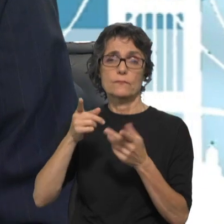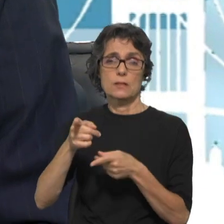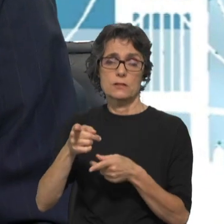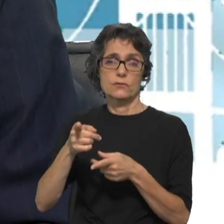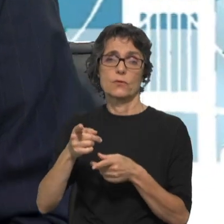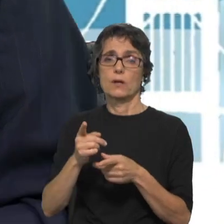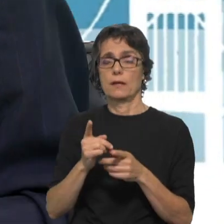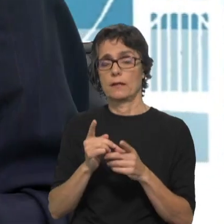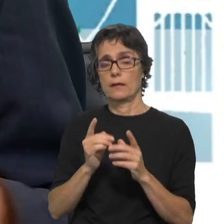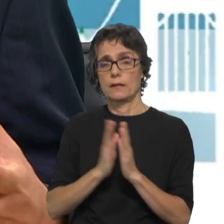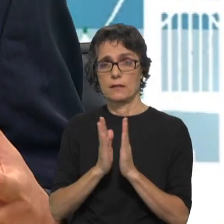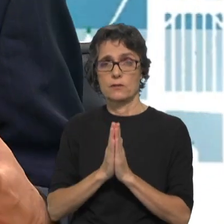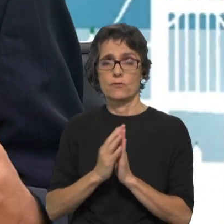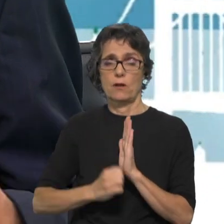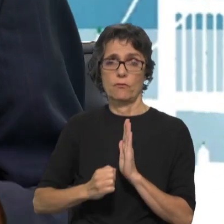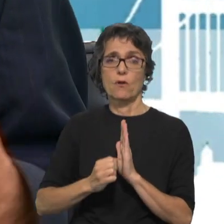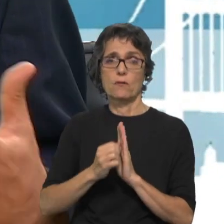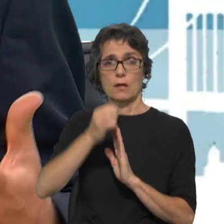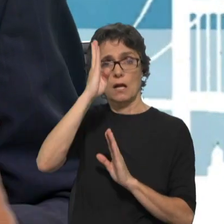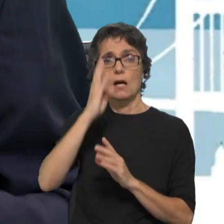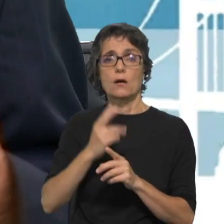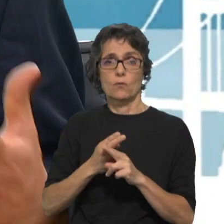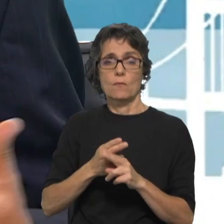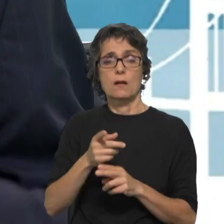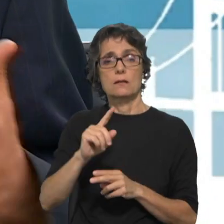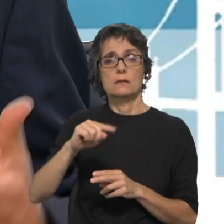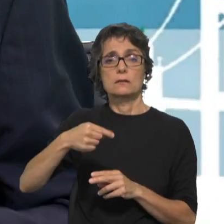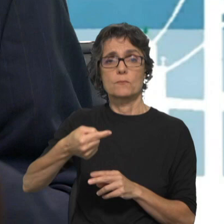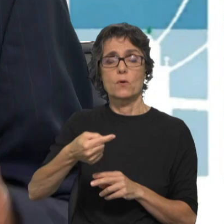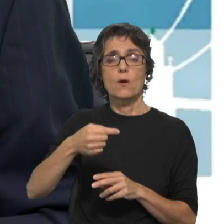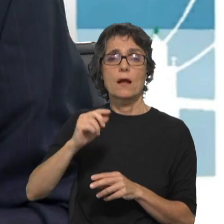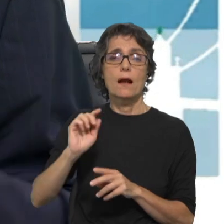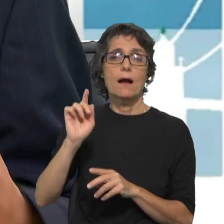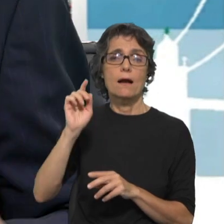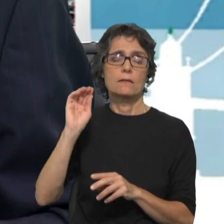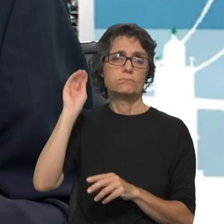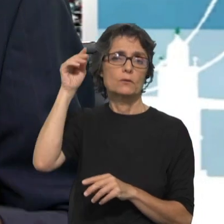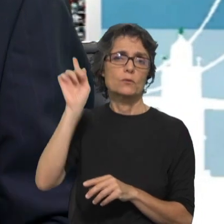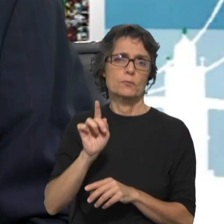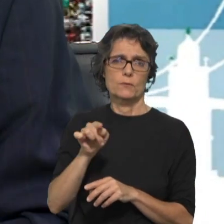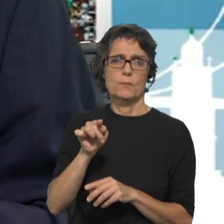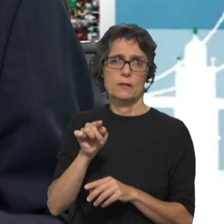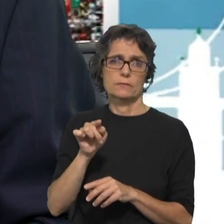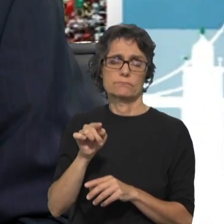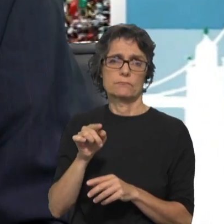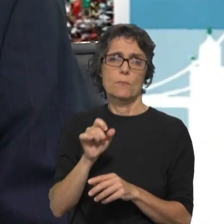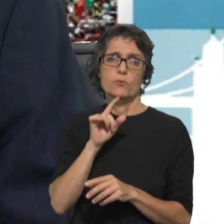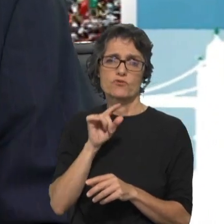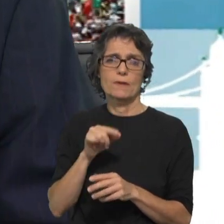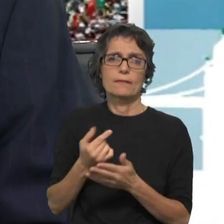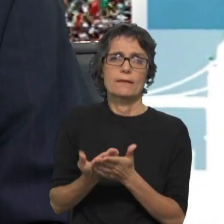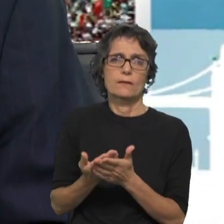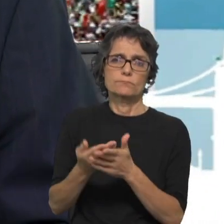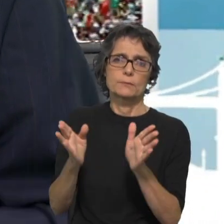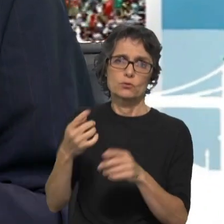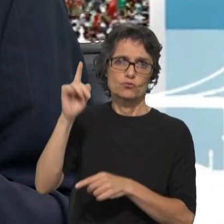romana. A Primeira República também não foi, digamos, o espaço de abertura que muitos pensavam que seria.